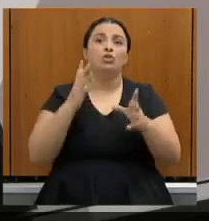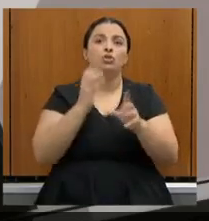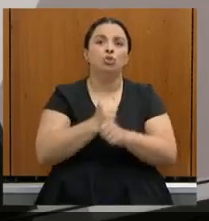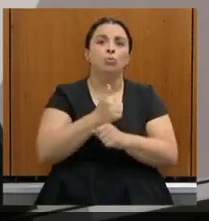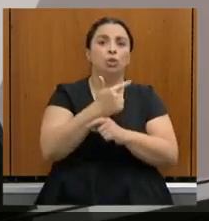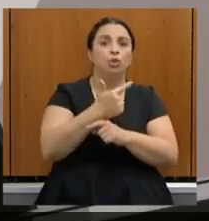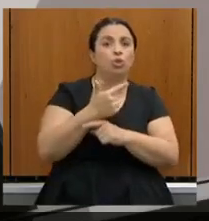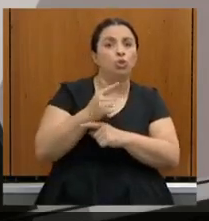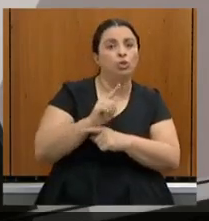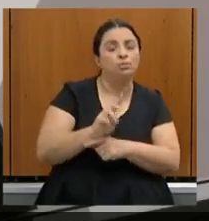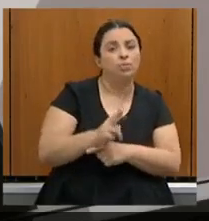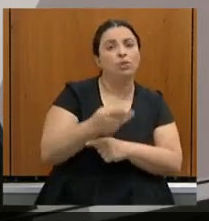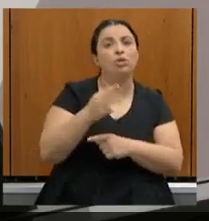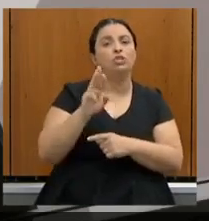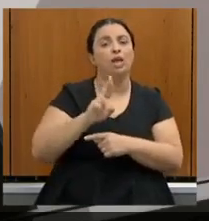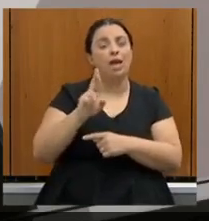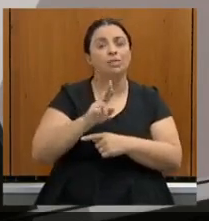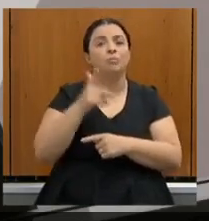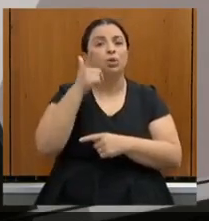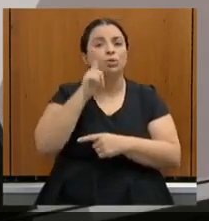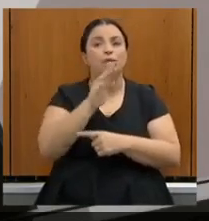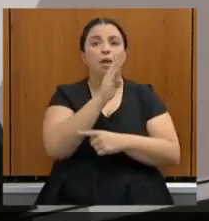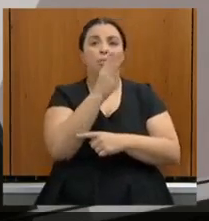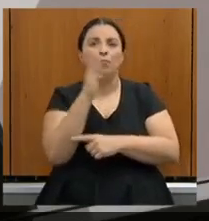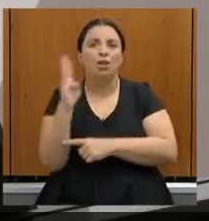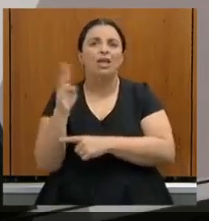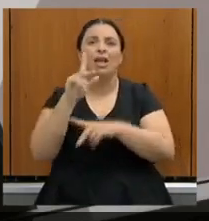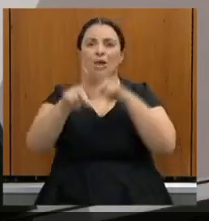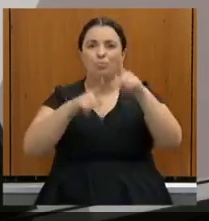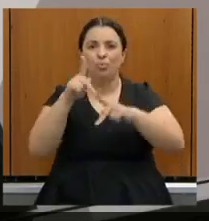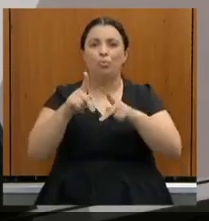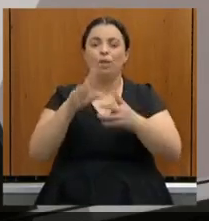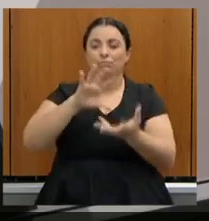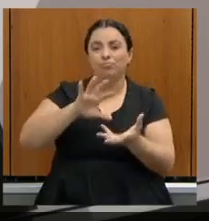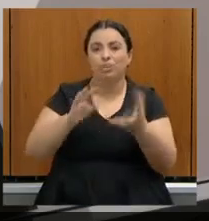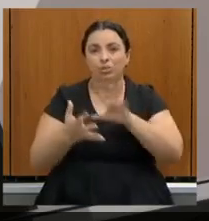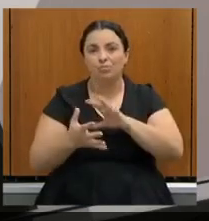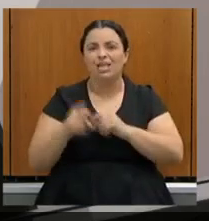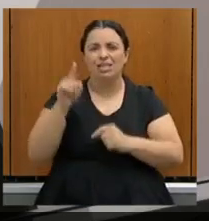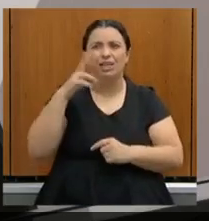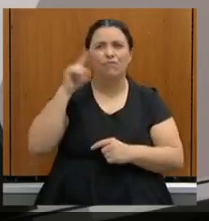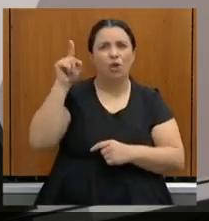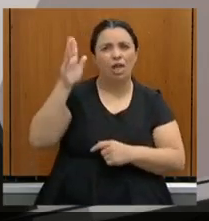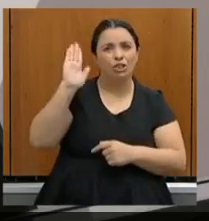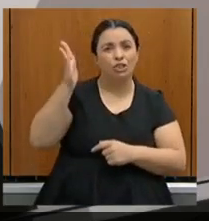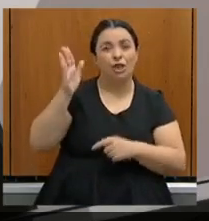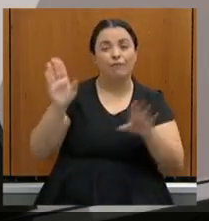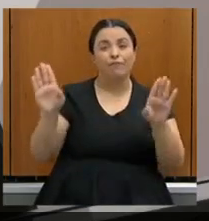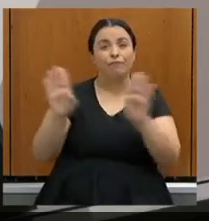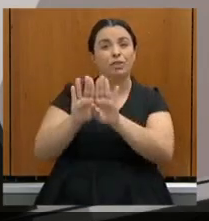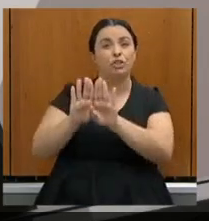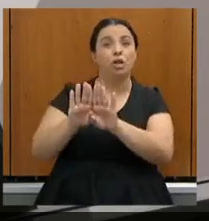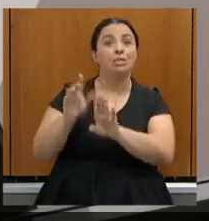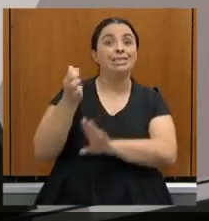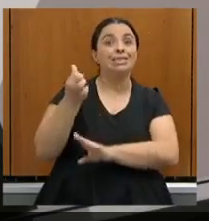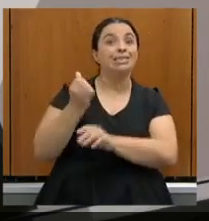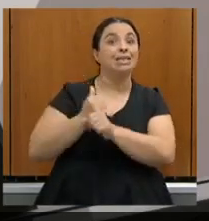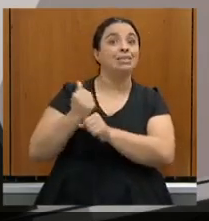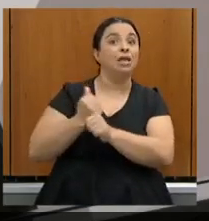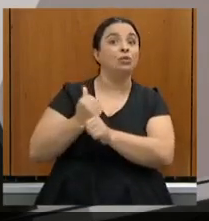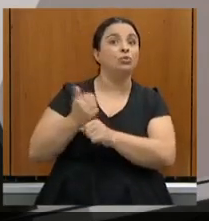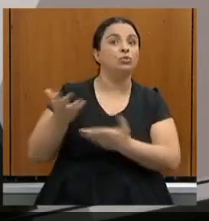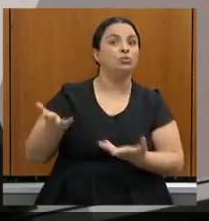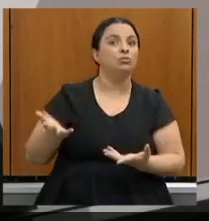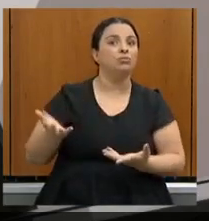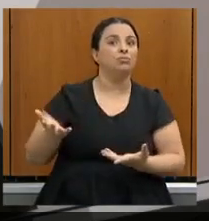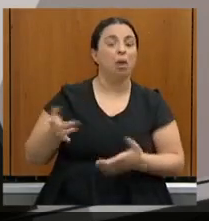pública de Minas Gerais, não sei se vocês passam lá, aquele anexo está fechado há mais de seis anos, os banheiros, não